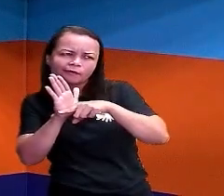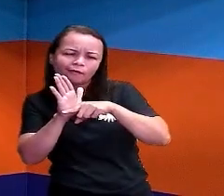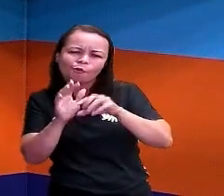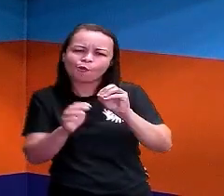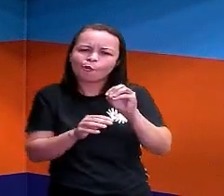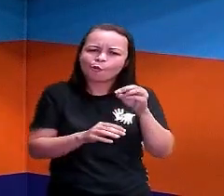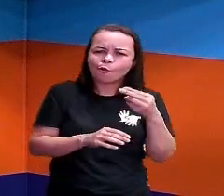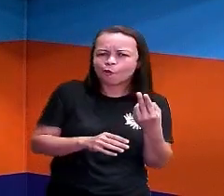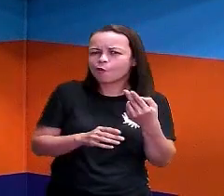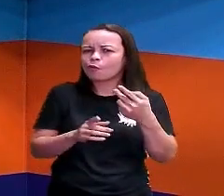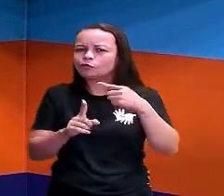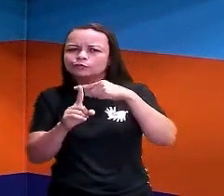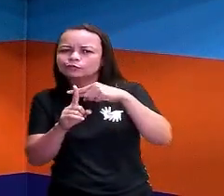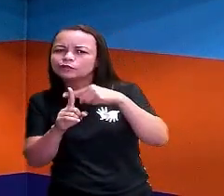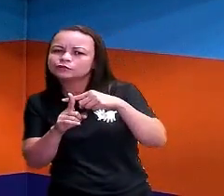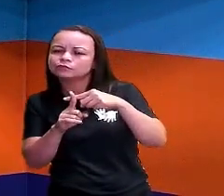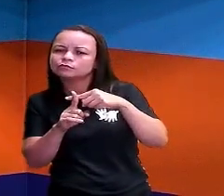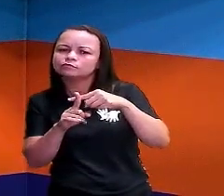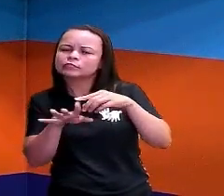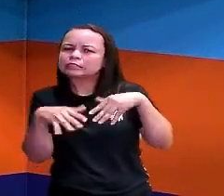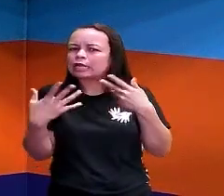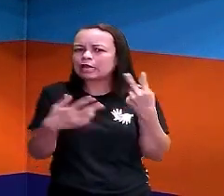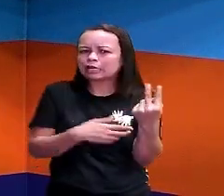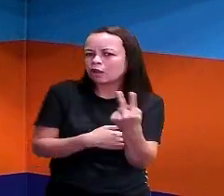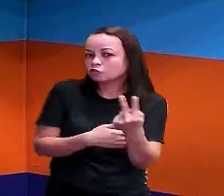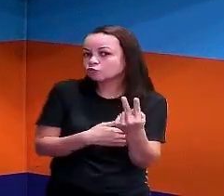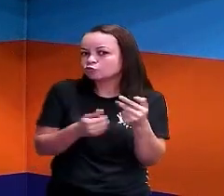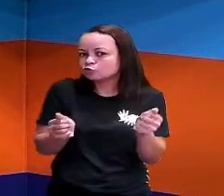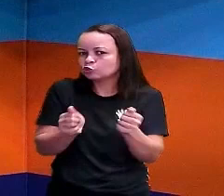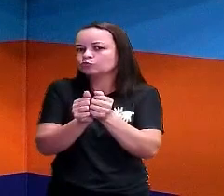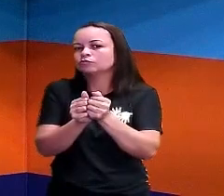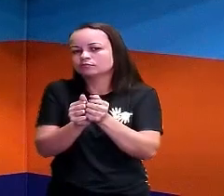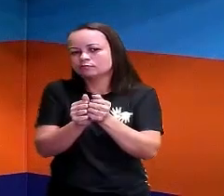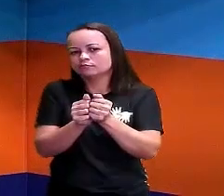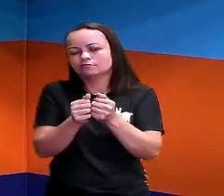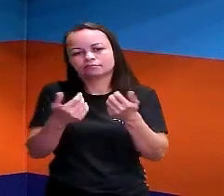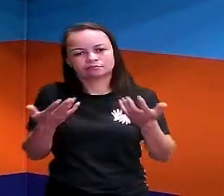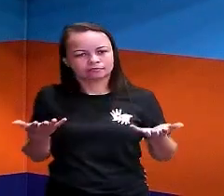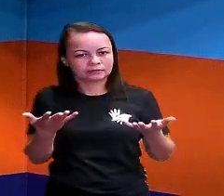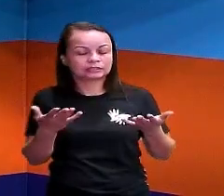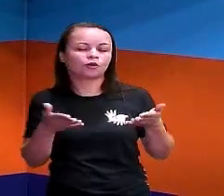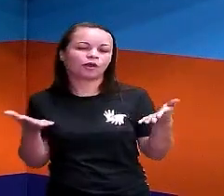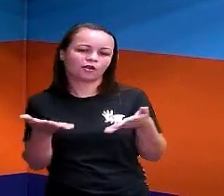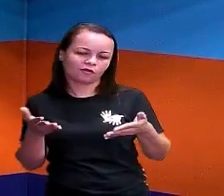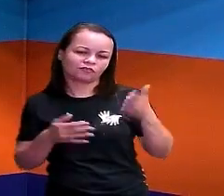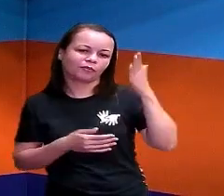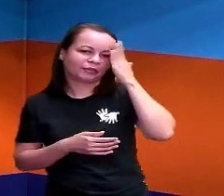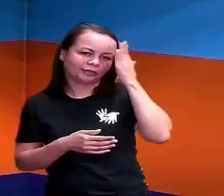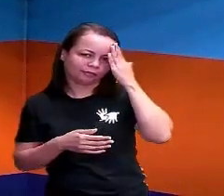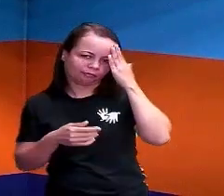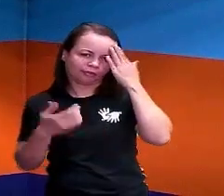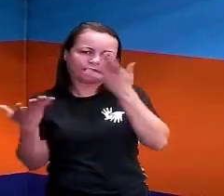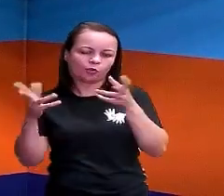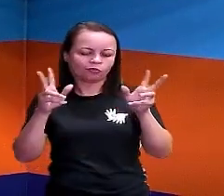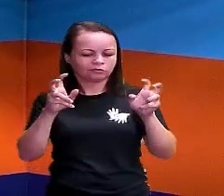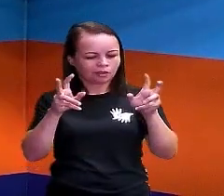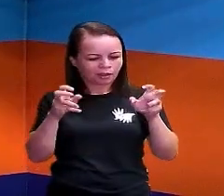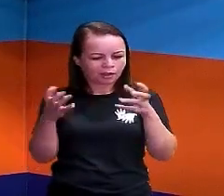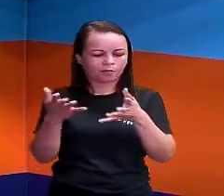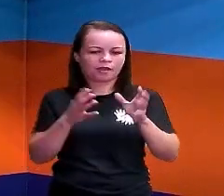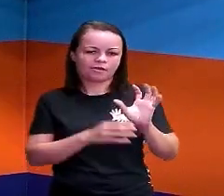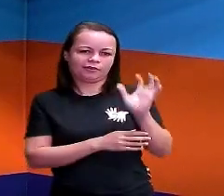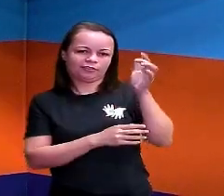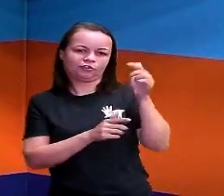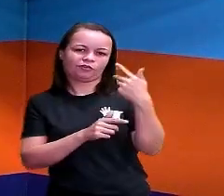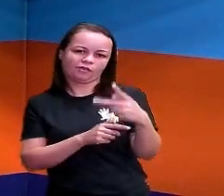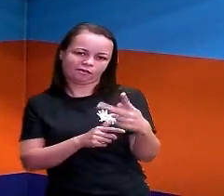precisar das duas? Então, vamos lá. Vamos compreender um pouco do assunto para poder resolver o problema. Mas vai